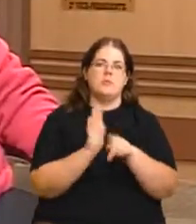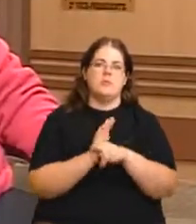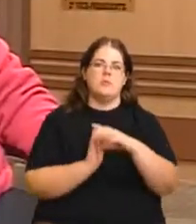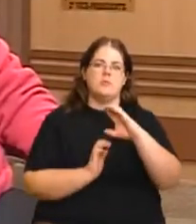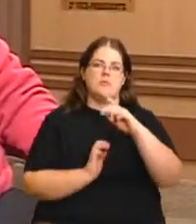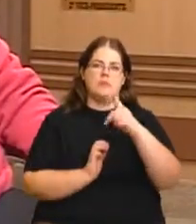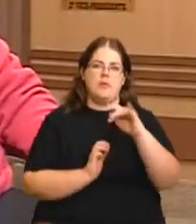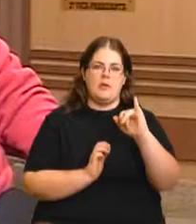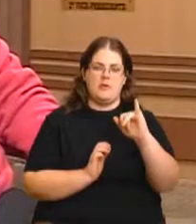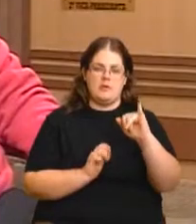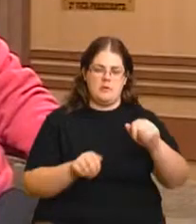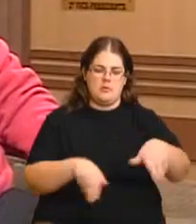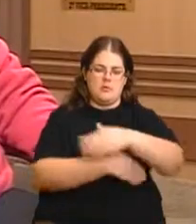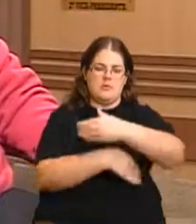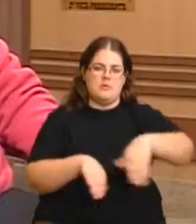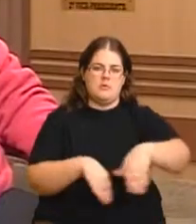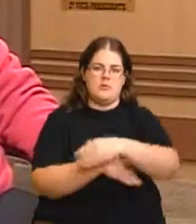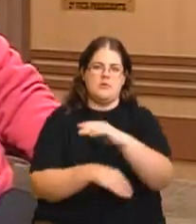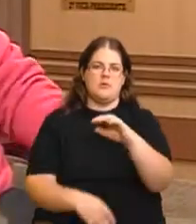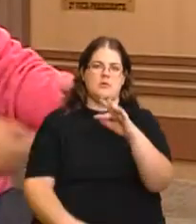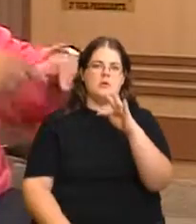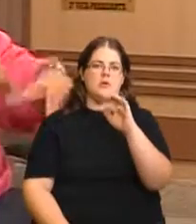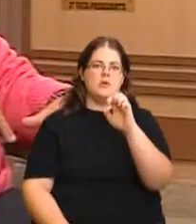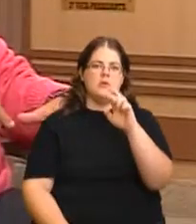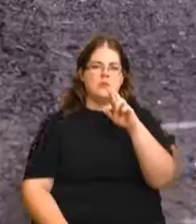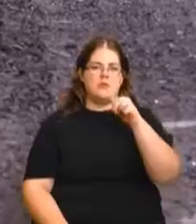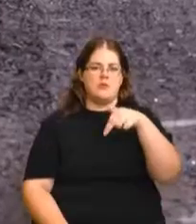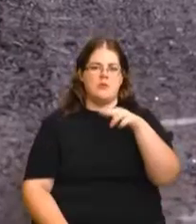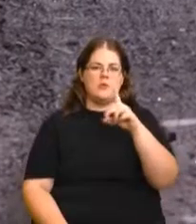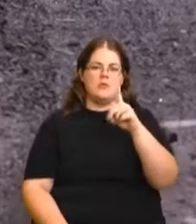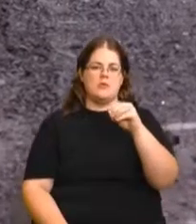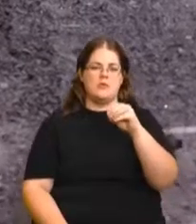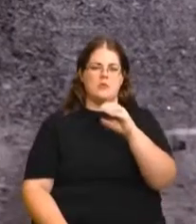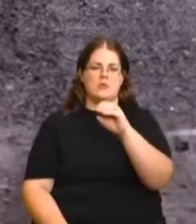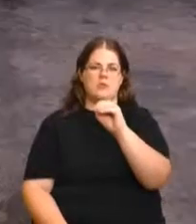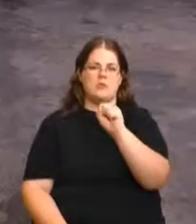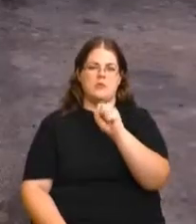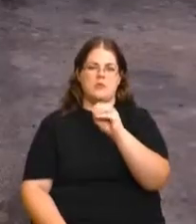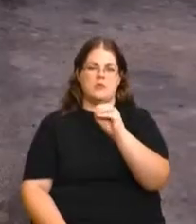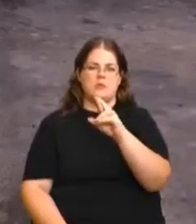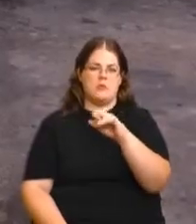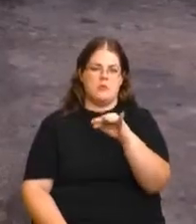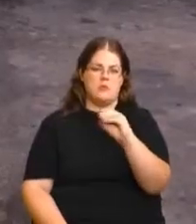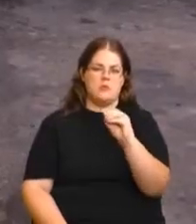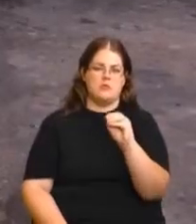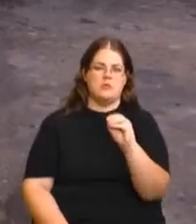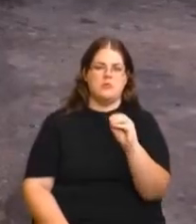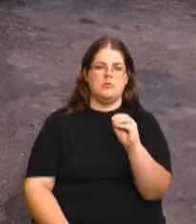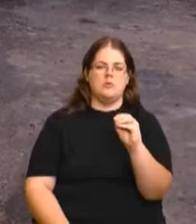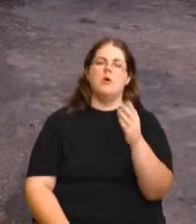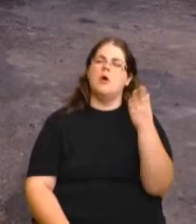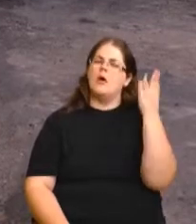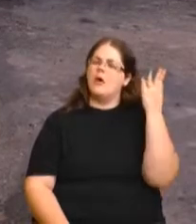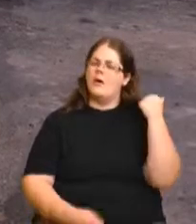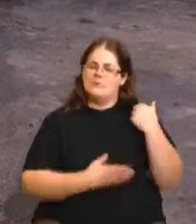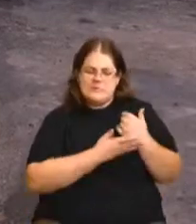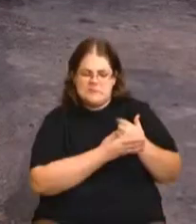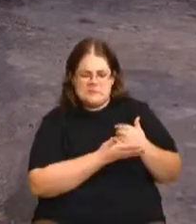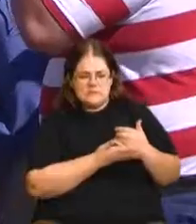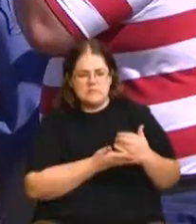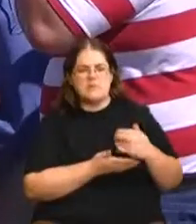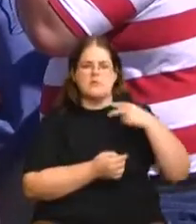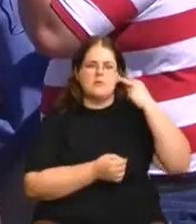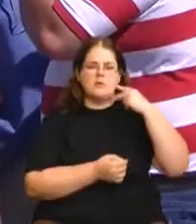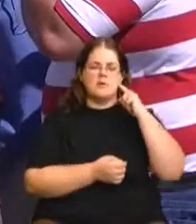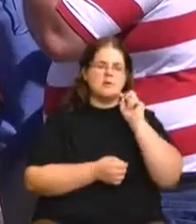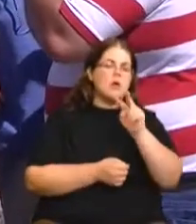é a CPI da Avenida Fernando Osório, que eu recordo, desde o início do mandato, o vereador tratava desse tema, em